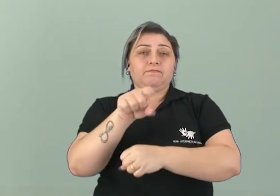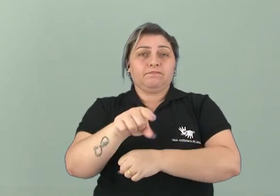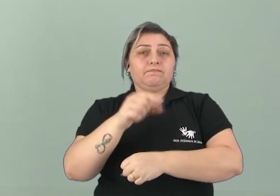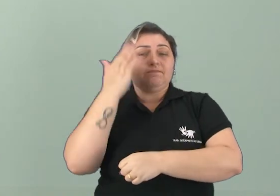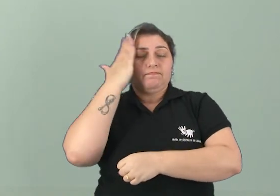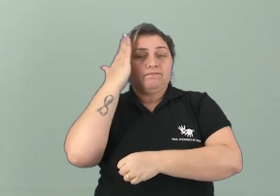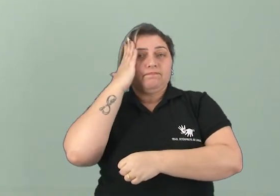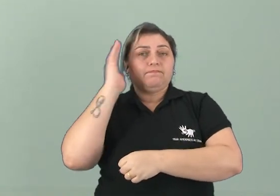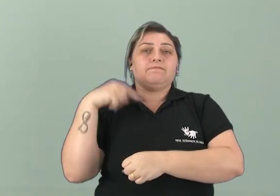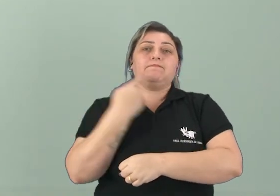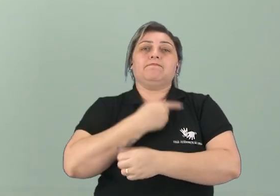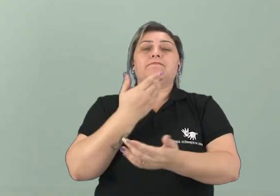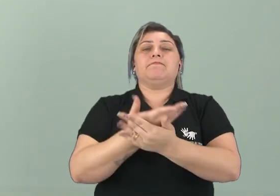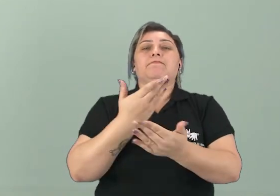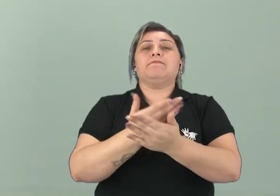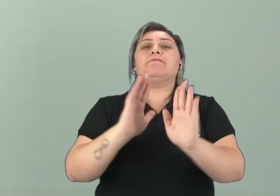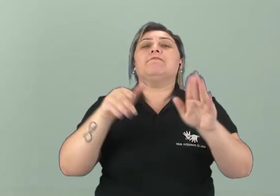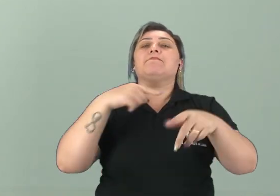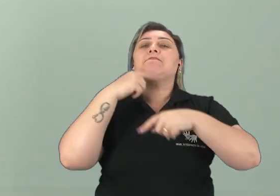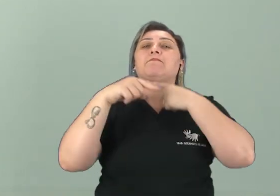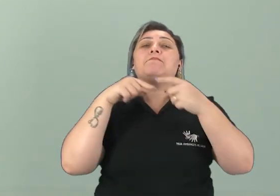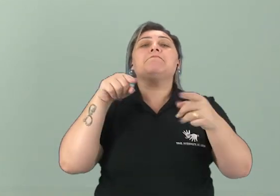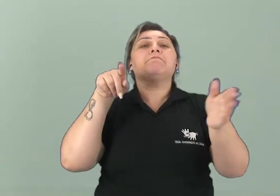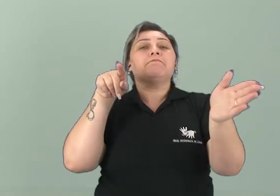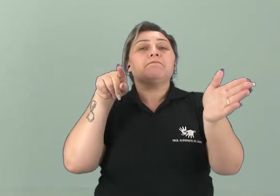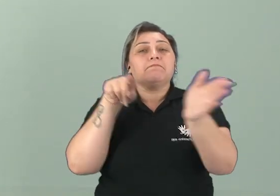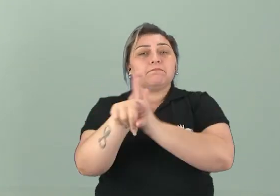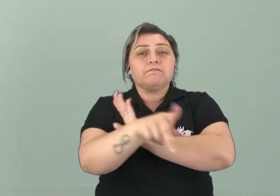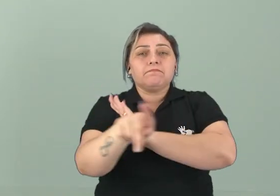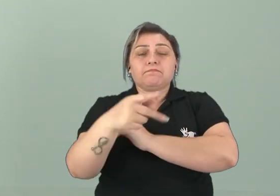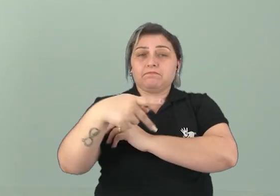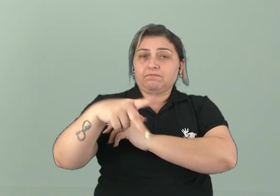tenham entendido nossa aula de hoje. Qualquer dúvida, pode perguntar para o